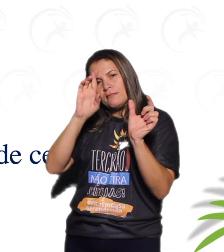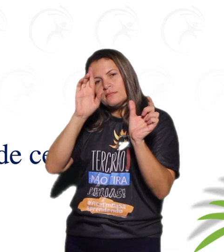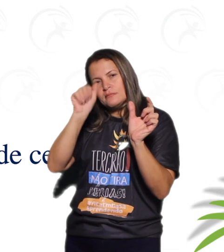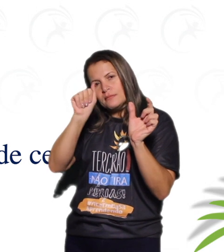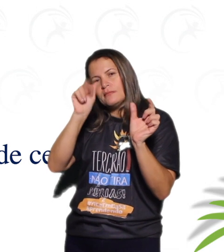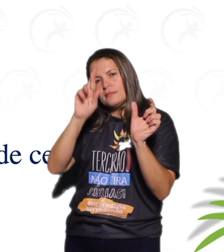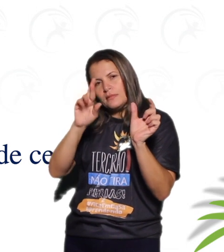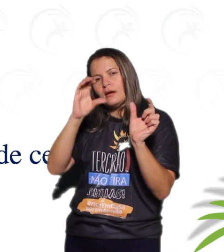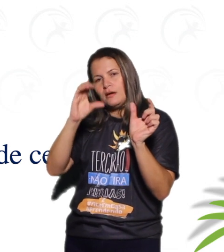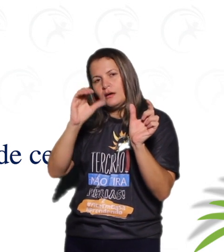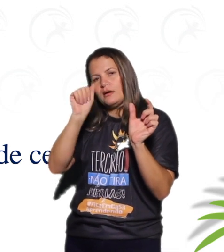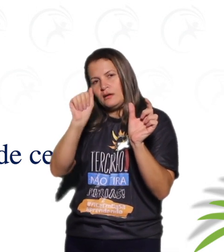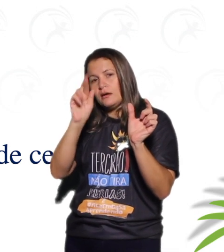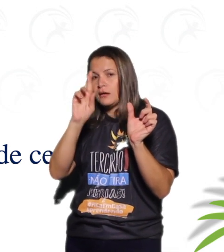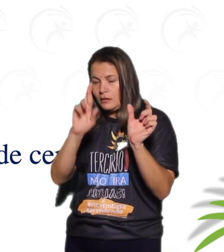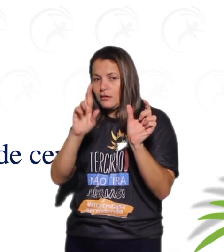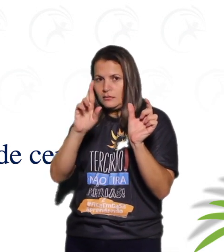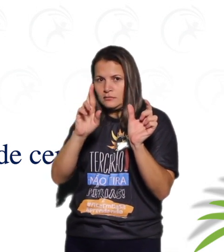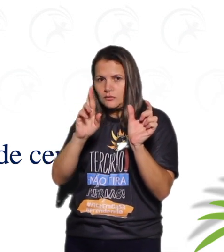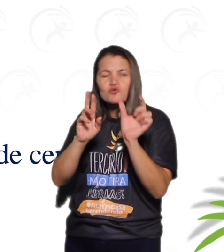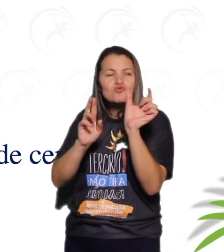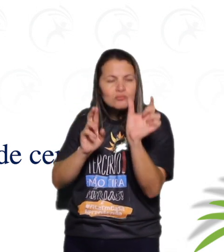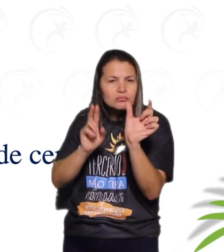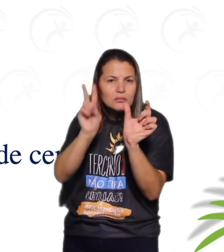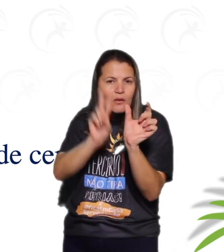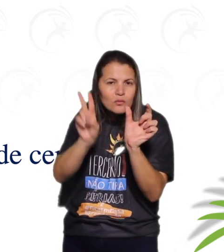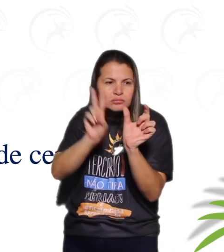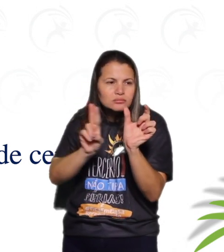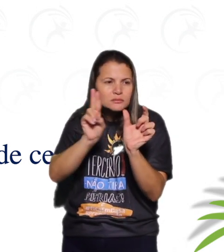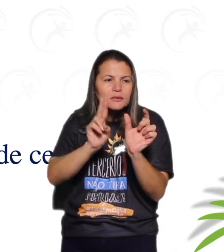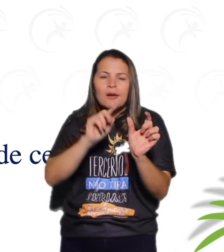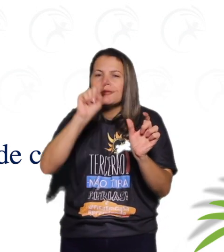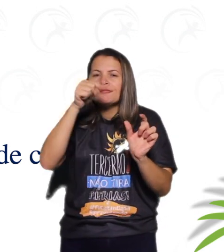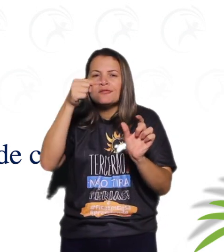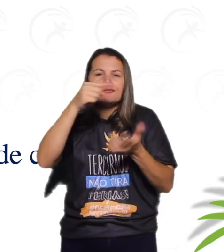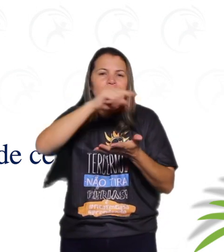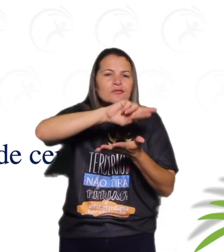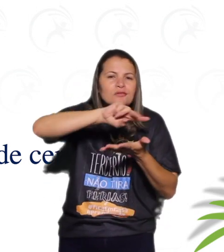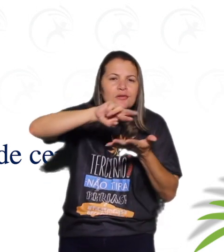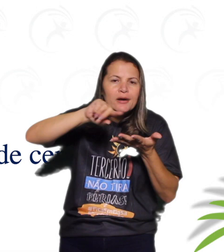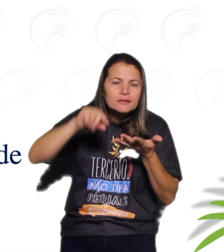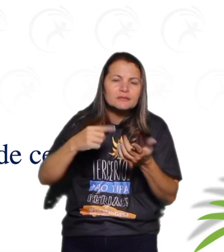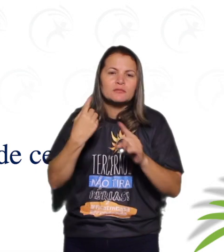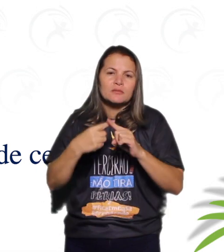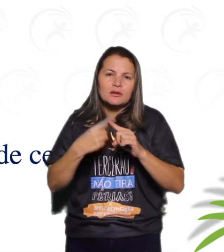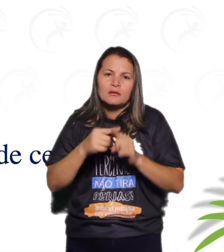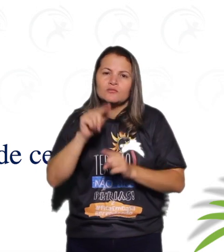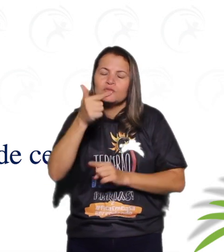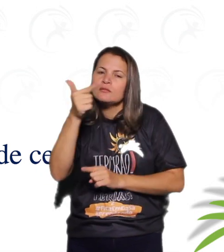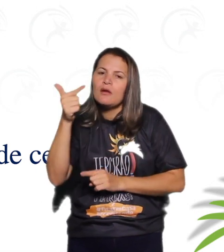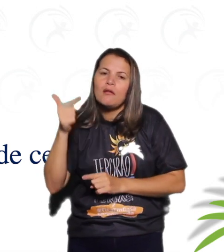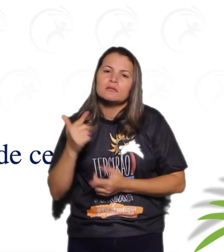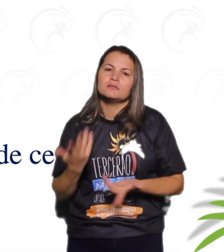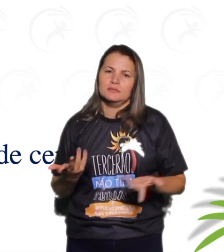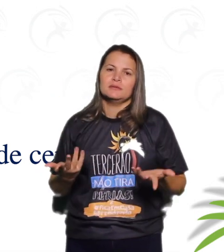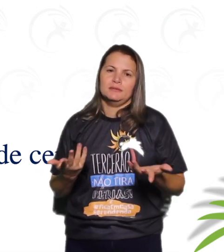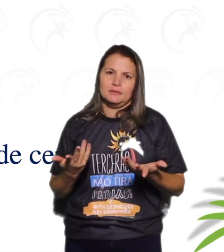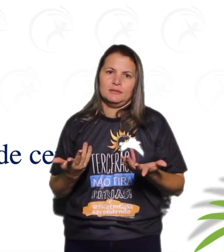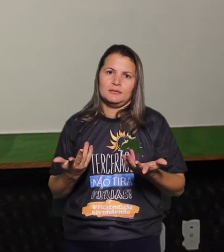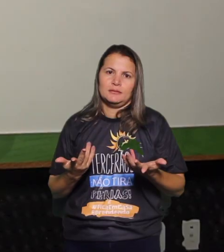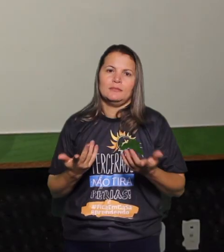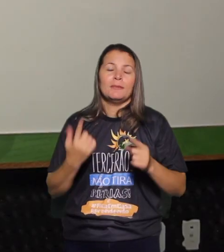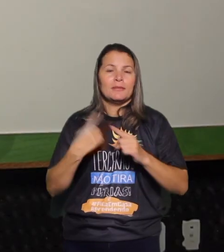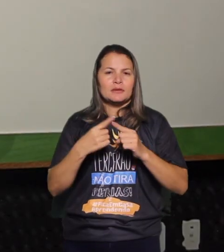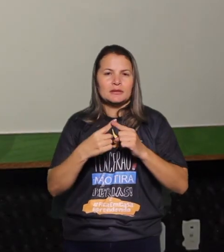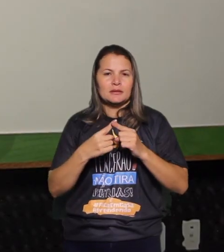uma palavra específica para designar determinado objeto, nós vamos utilizar uma outra a partir de certa semelhança